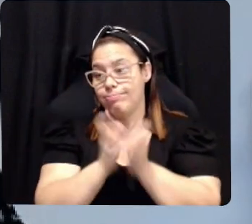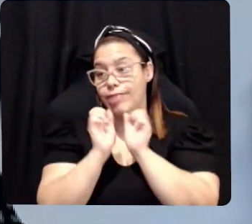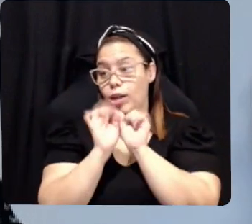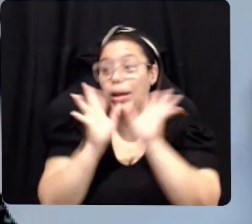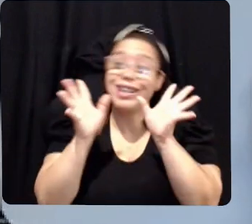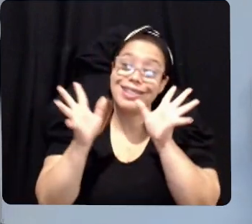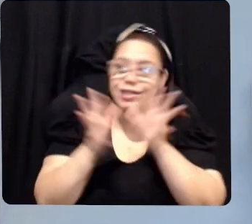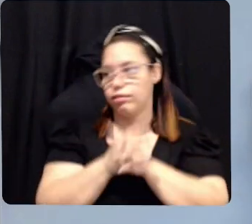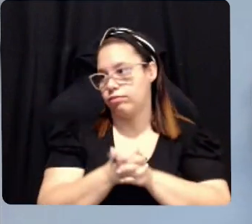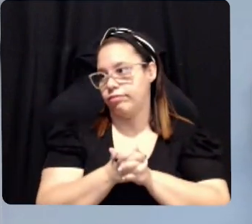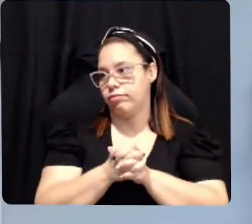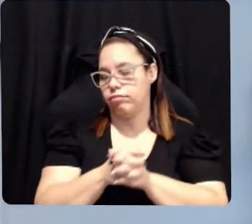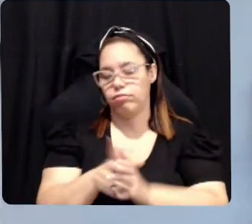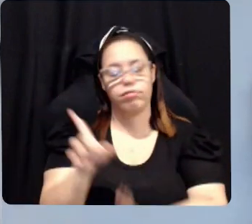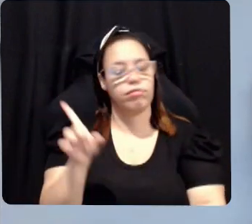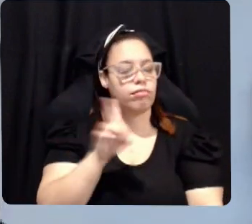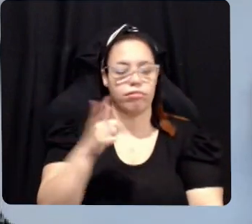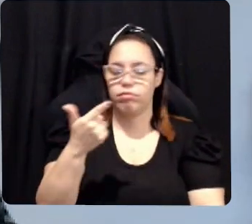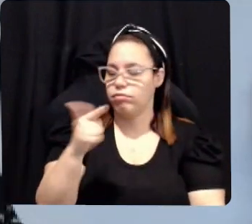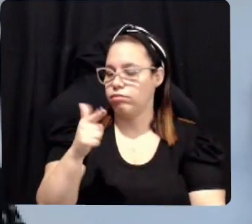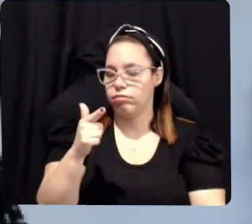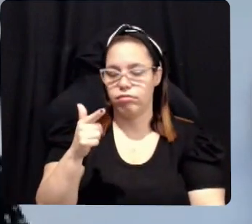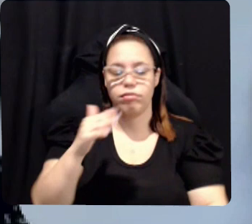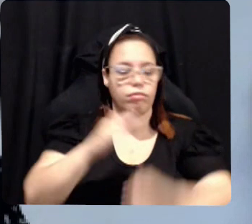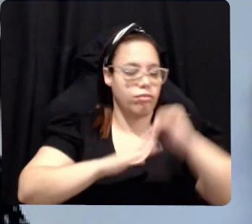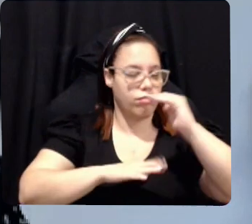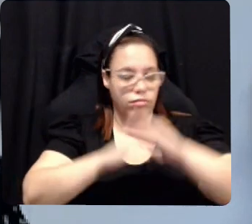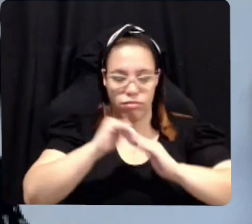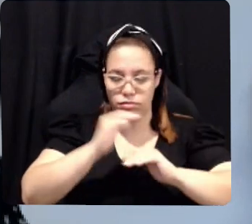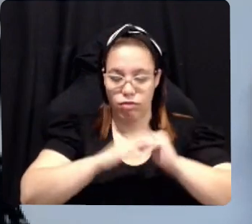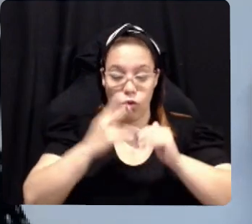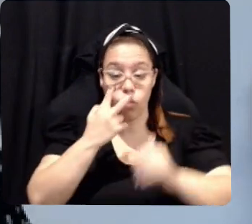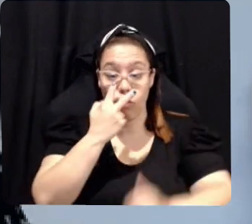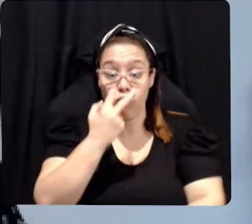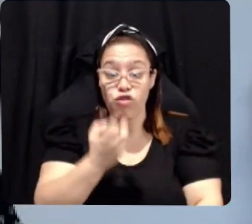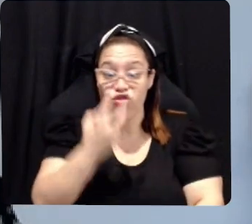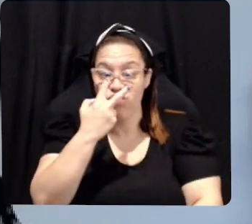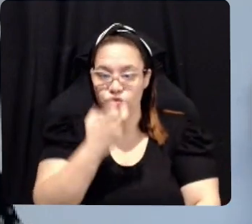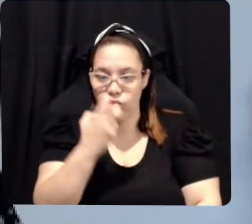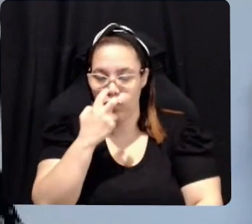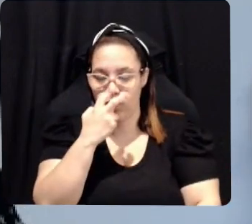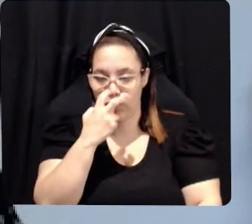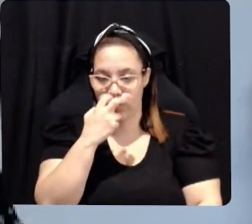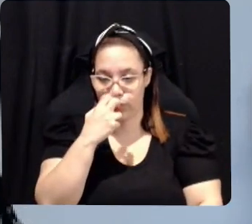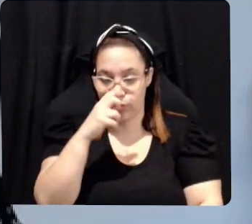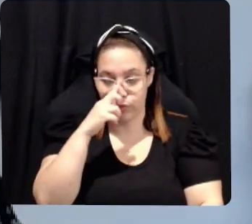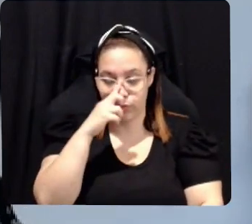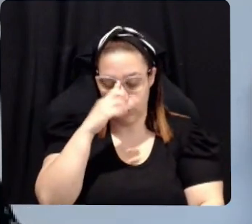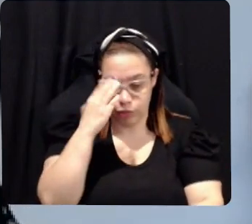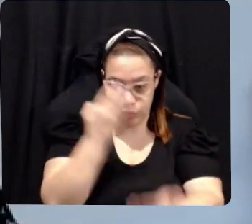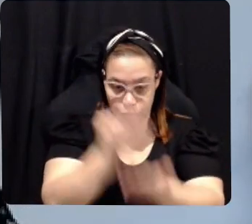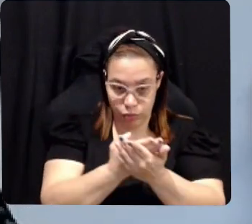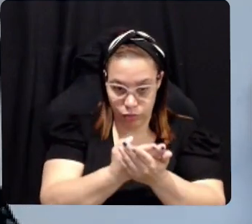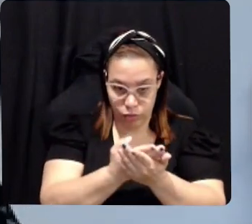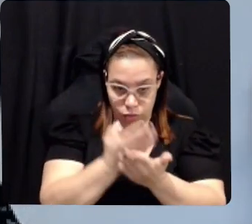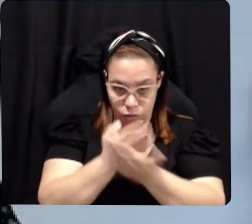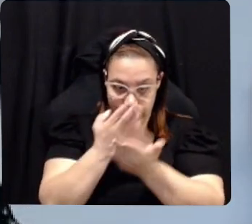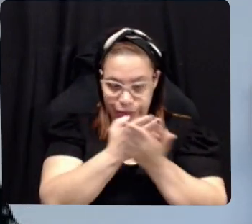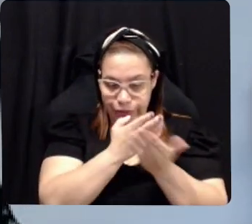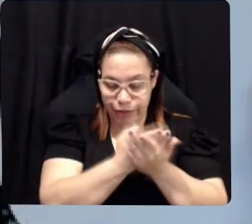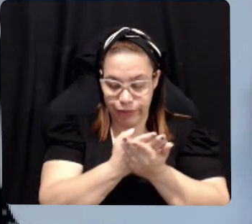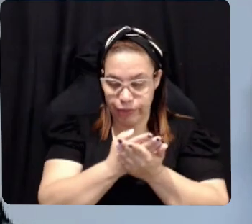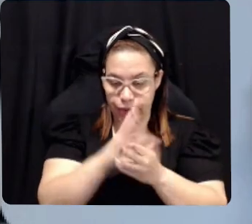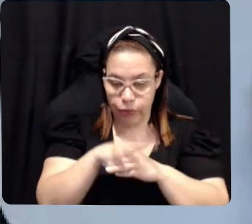acreditar em soluções mágicas, né? Mas não existem tratamentos visuais que